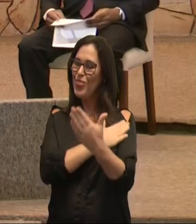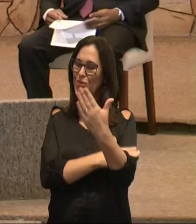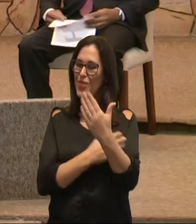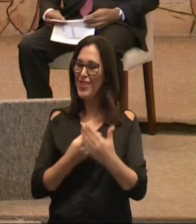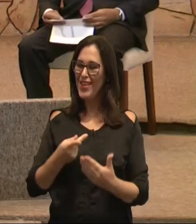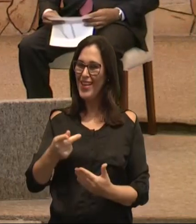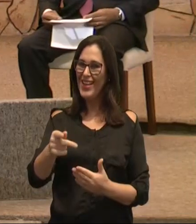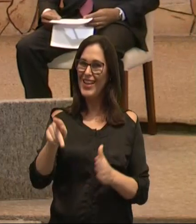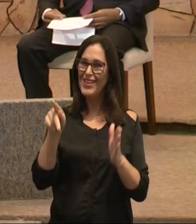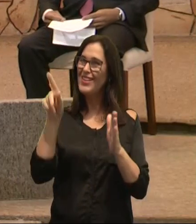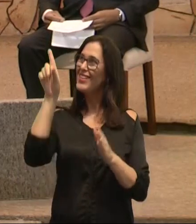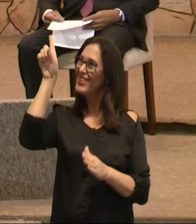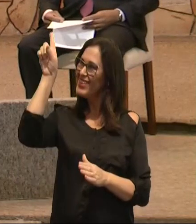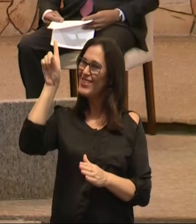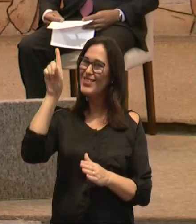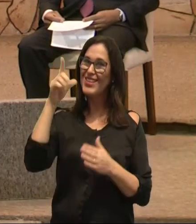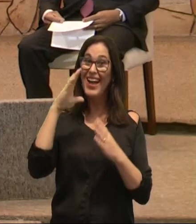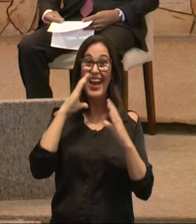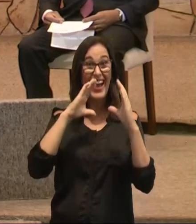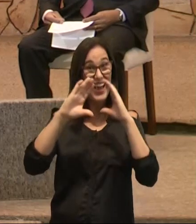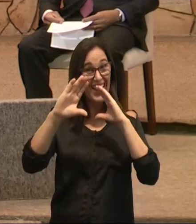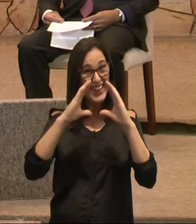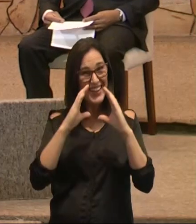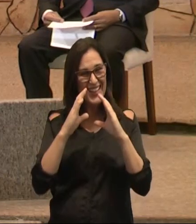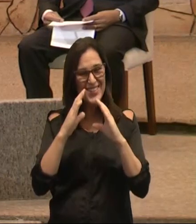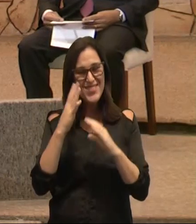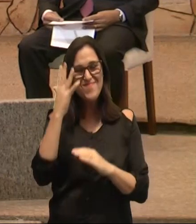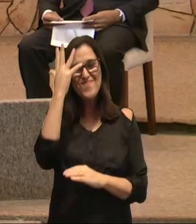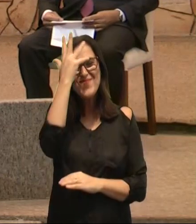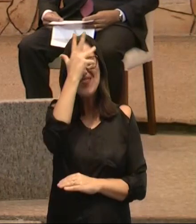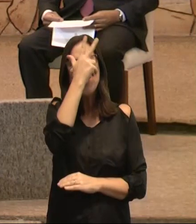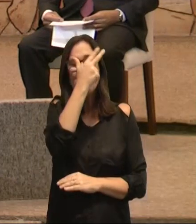do nosso Deus. Cantemos este belo hino.